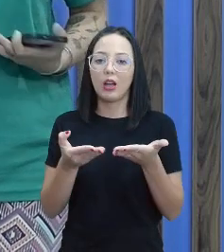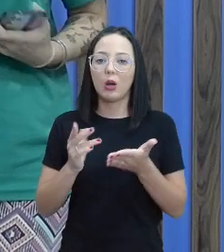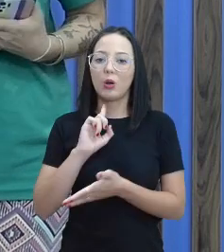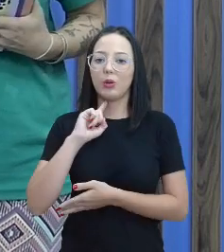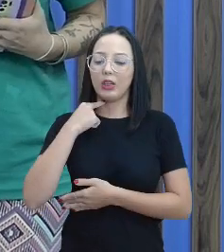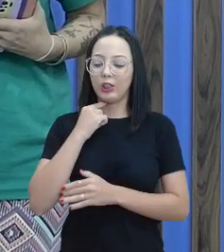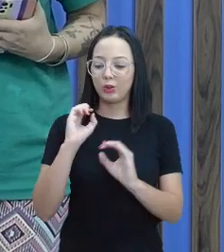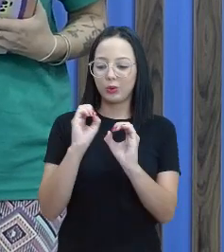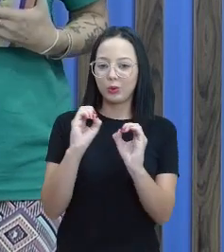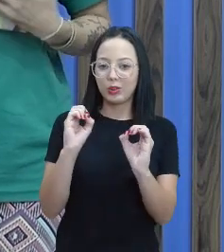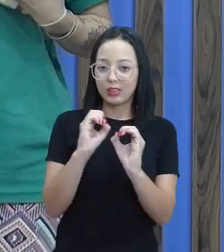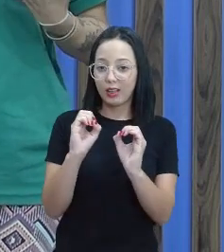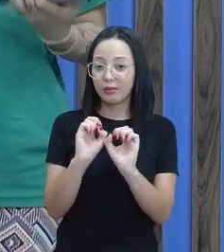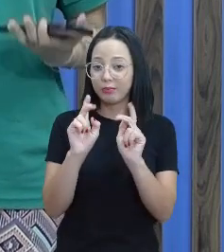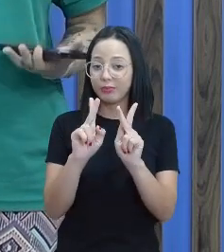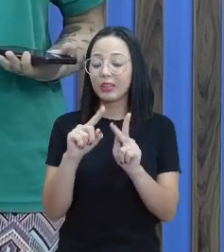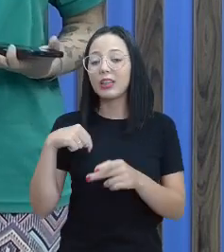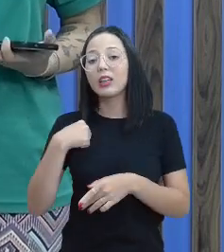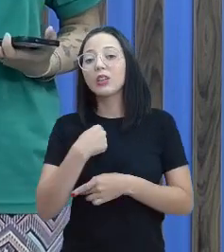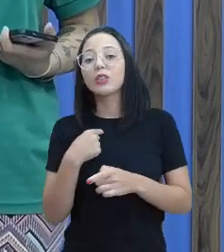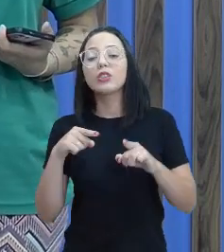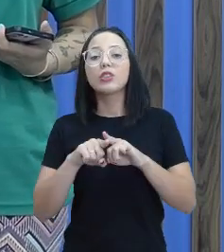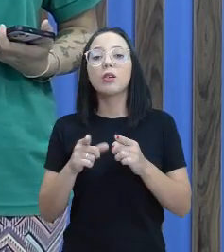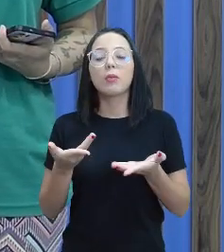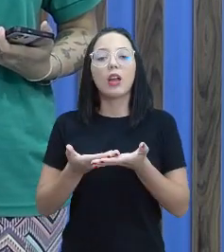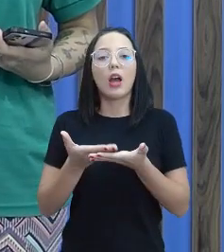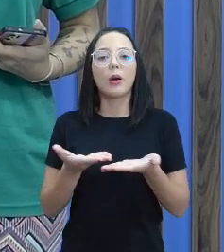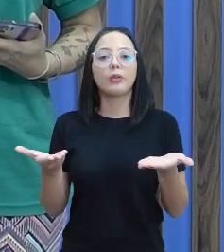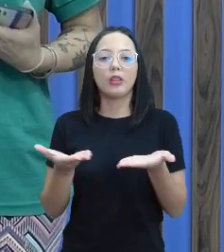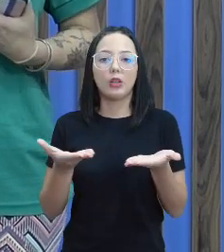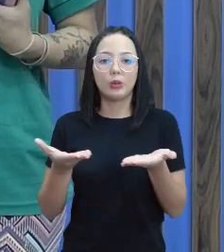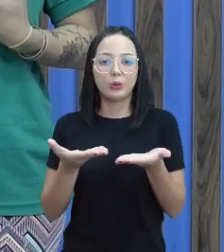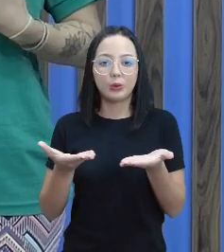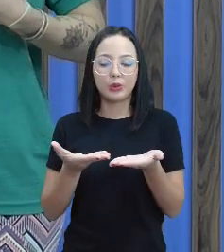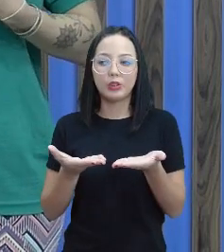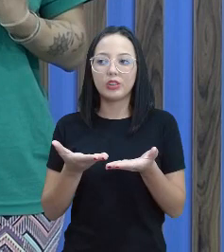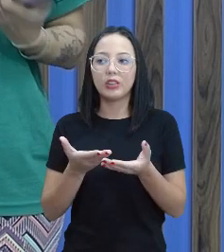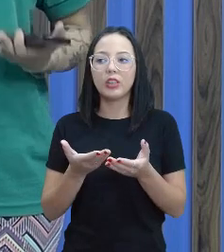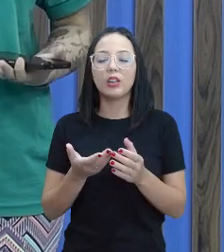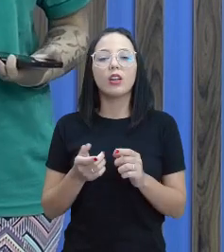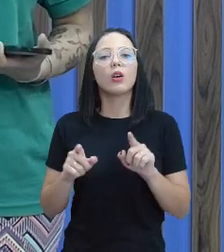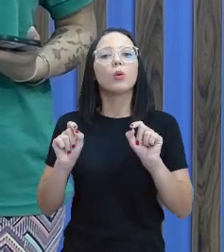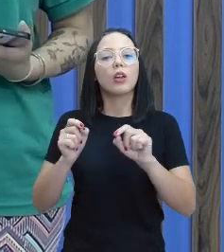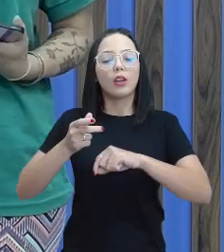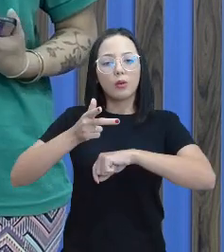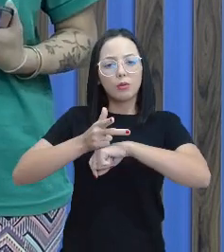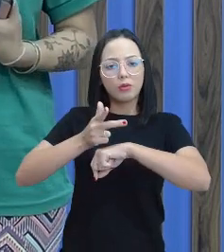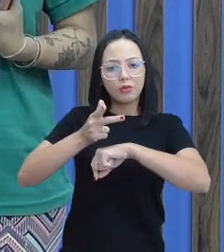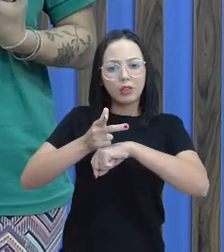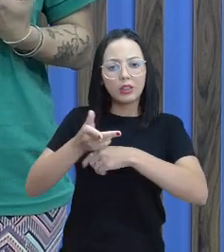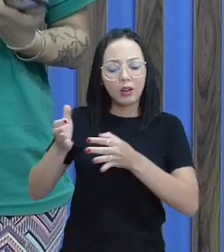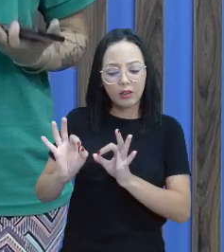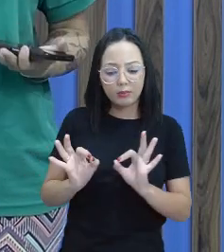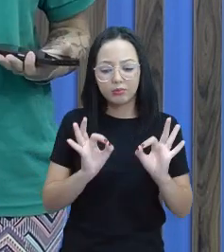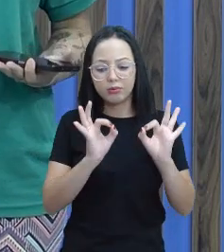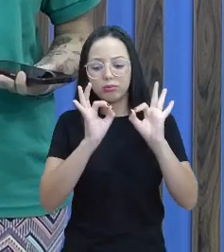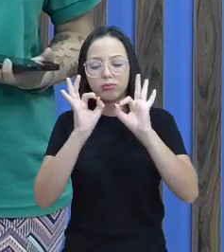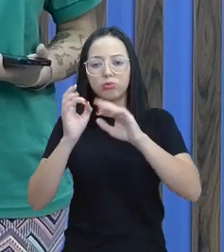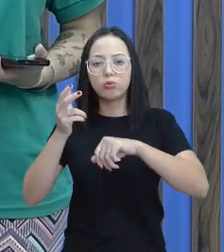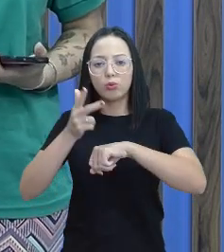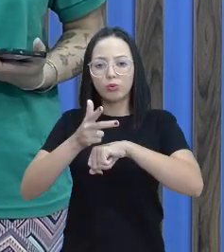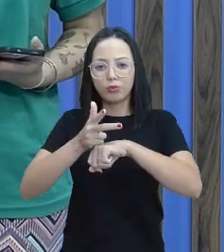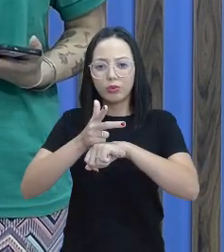lixo zero. E aí a gente vai ter uma aula hoje com um vídeo, né, que vai passar no